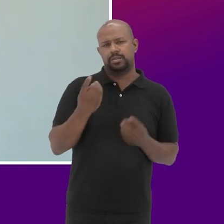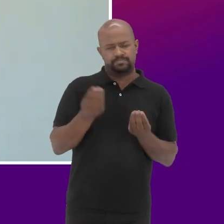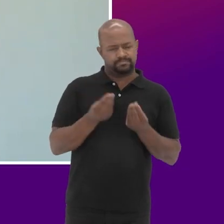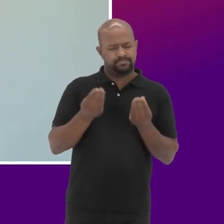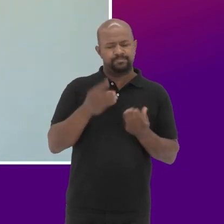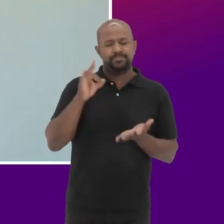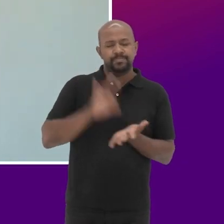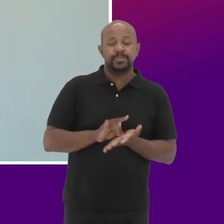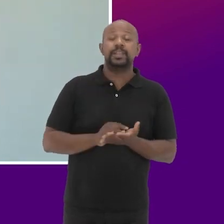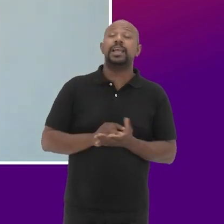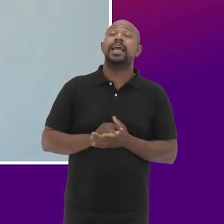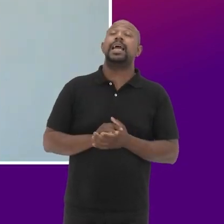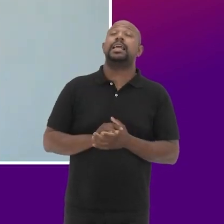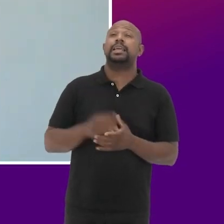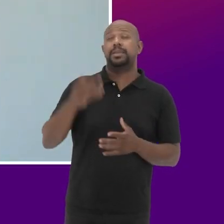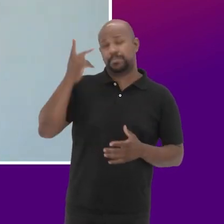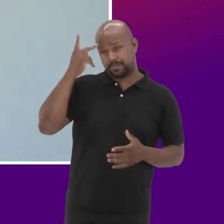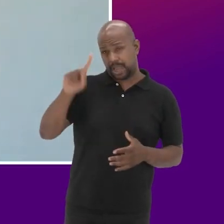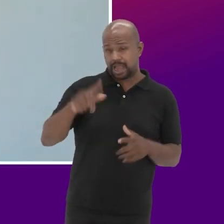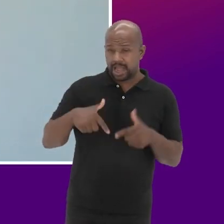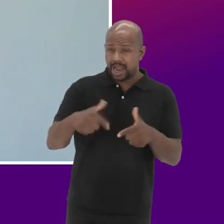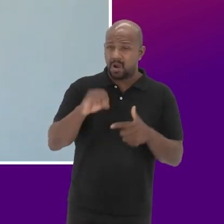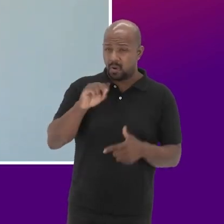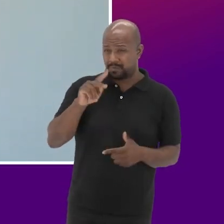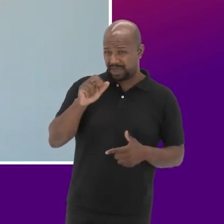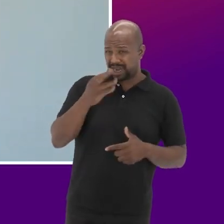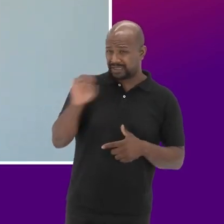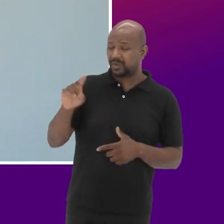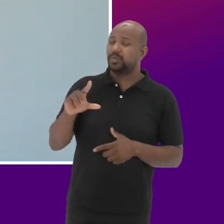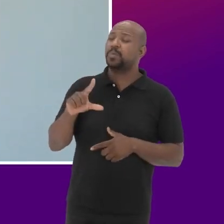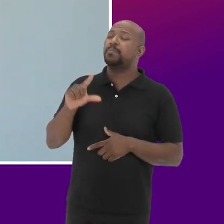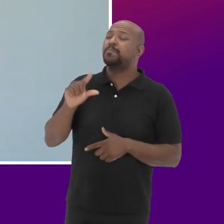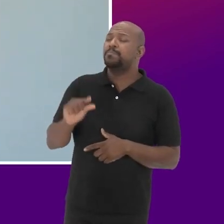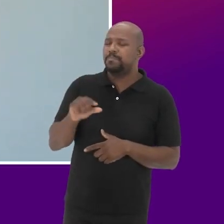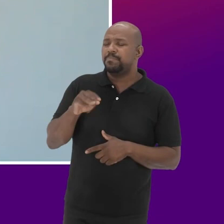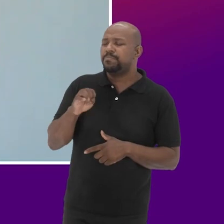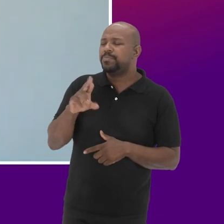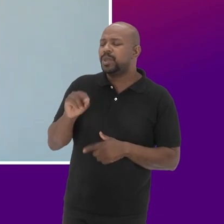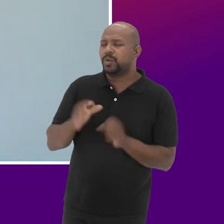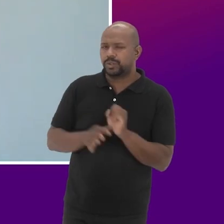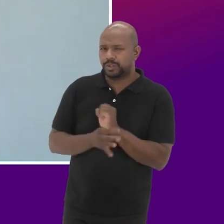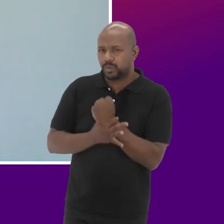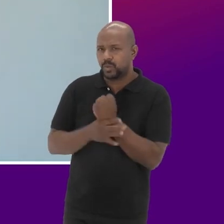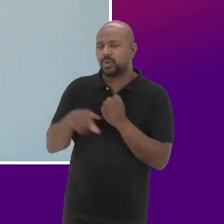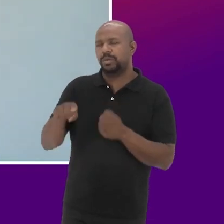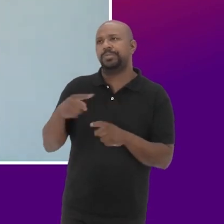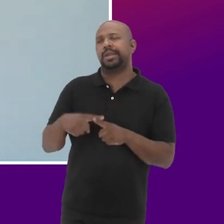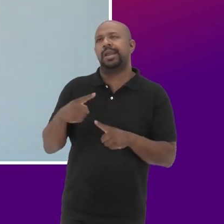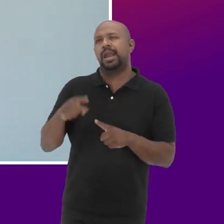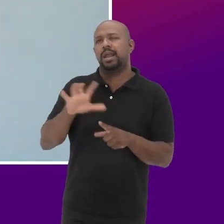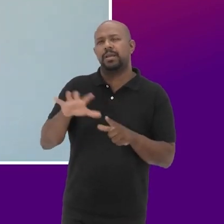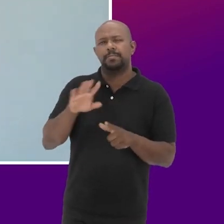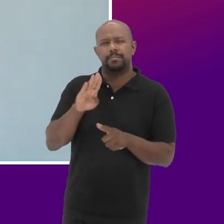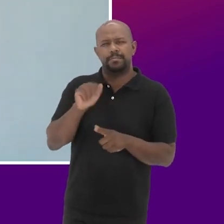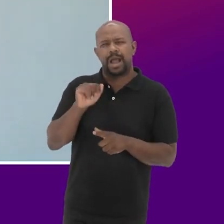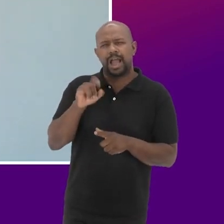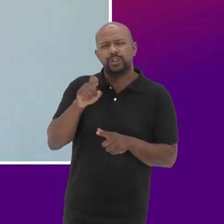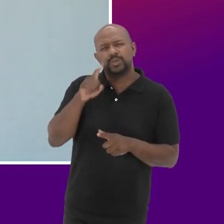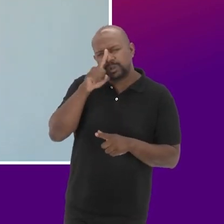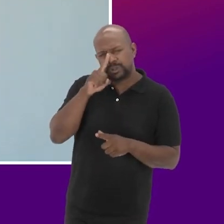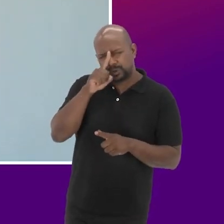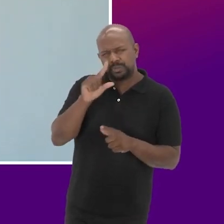com a nossa essência é que para a operação do microseguro, pelo fato de ser um ticket